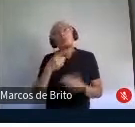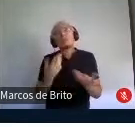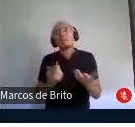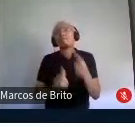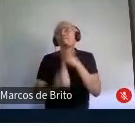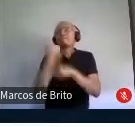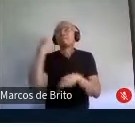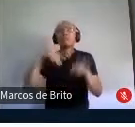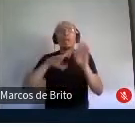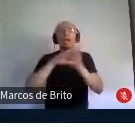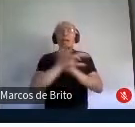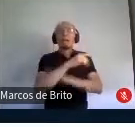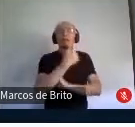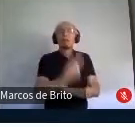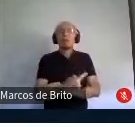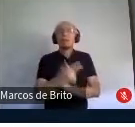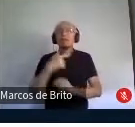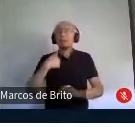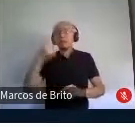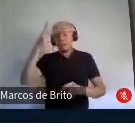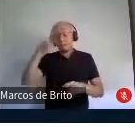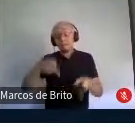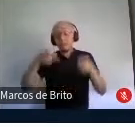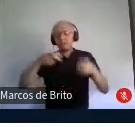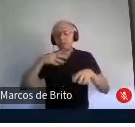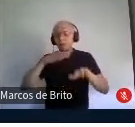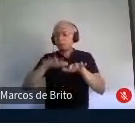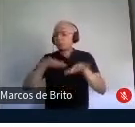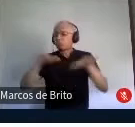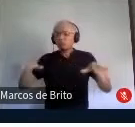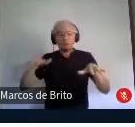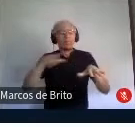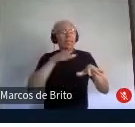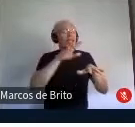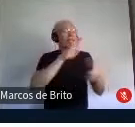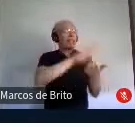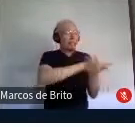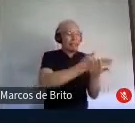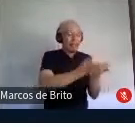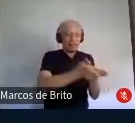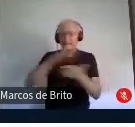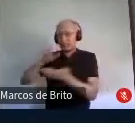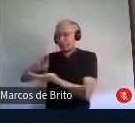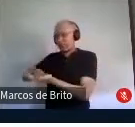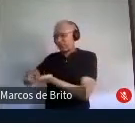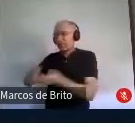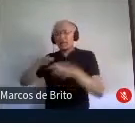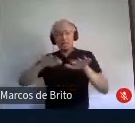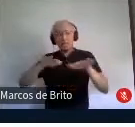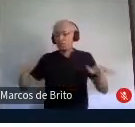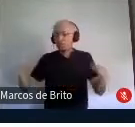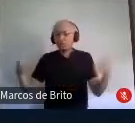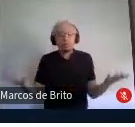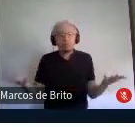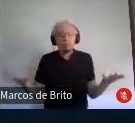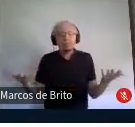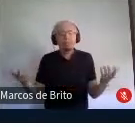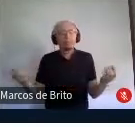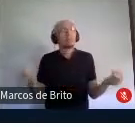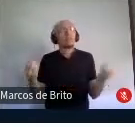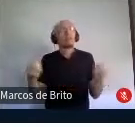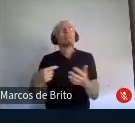são atividades diferentes, a gente viu que os conhecimentos que cada profissional tem que ter são diferentes. Então a gente se